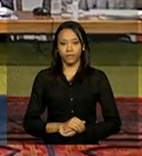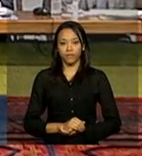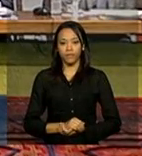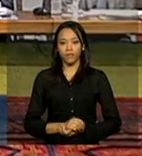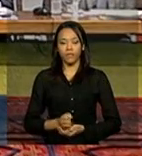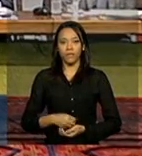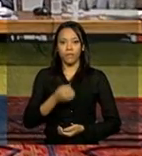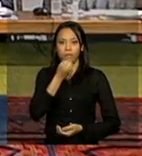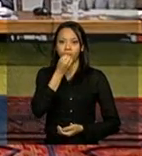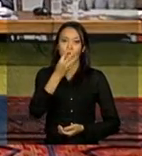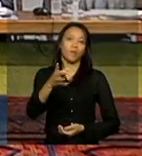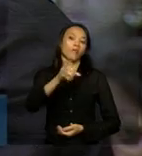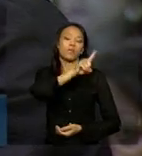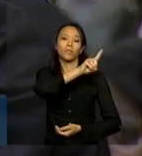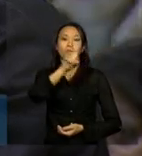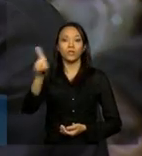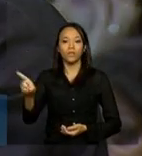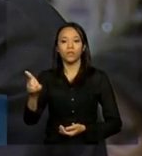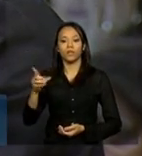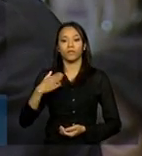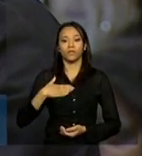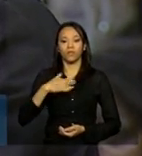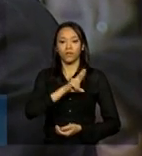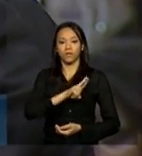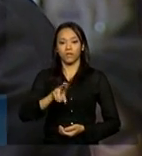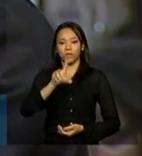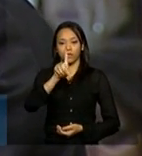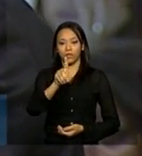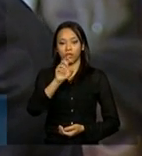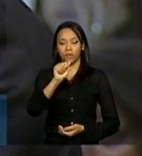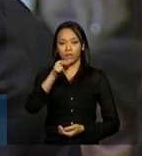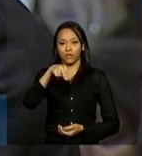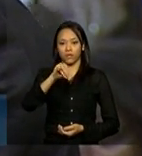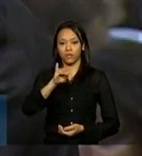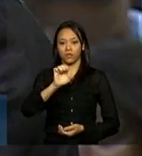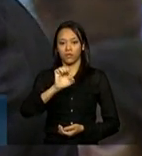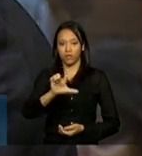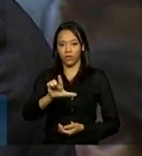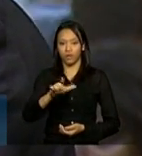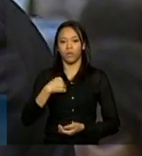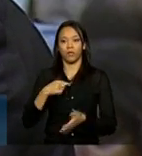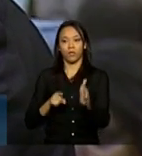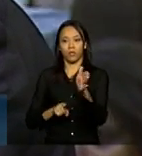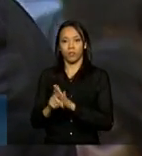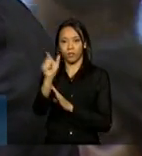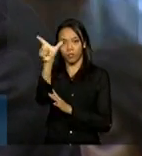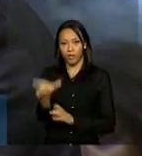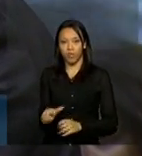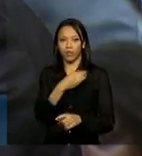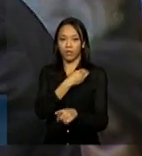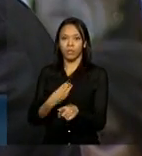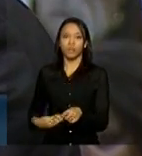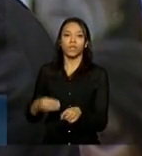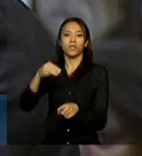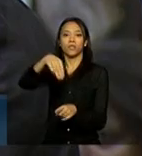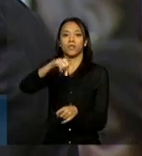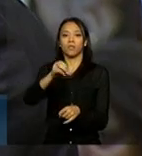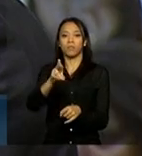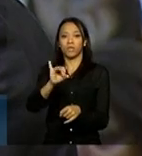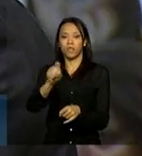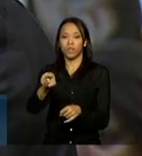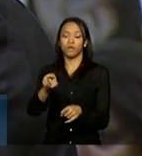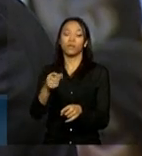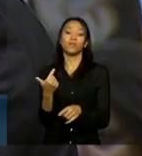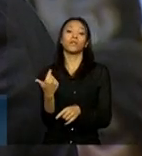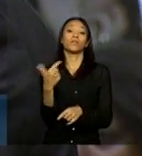Bom dia, ministros. Daniel Hittner, do Jornal Valor. Eu tenho uma pergunta para a ministra Miriam, outra para o ministro Lobão. Para a ministra Miriam,